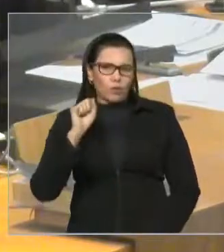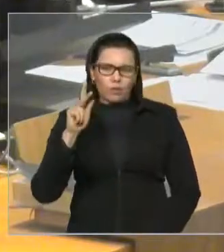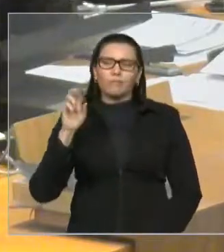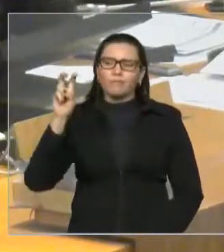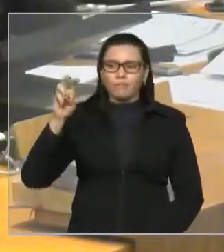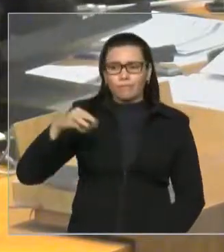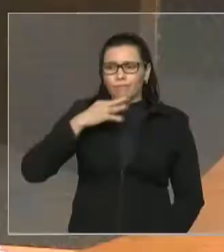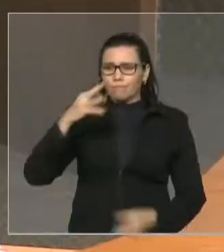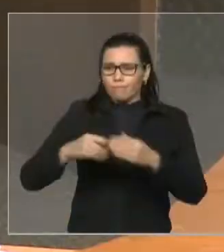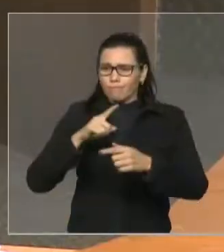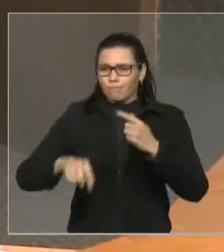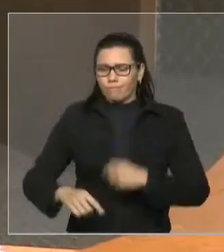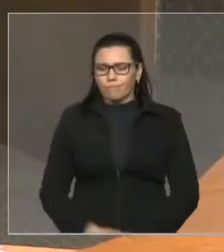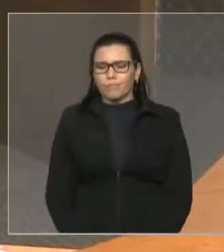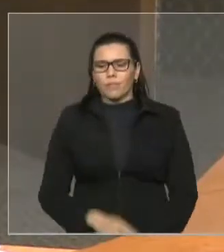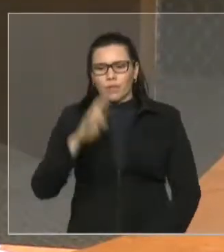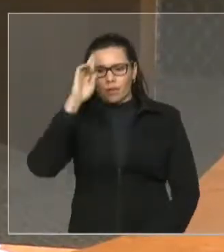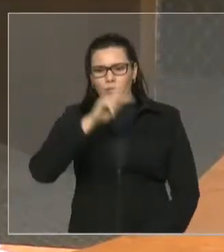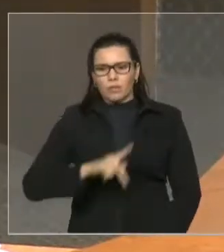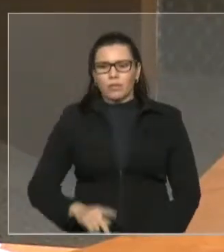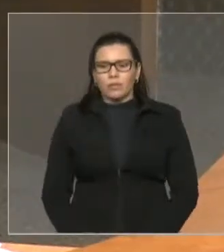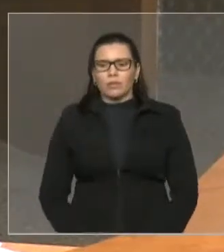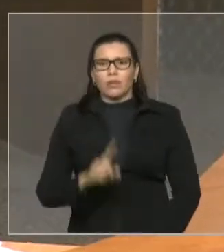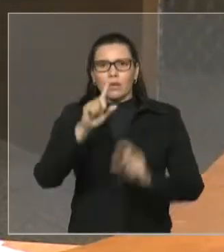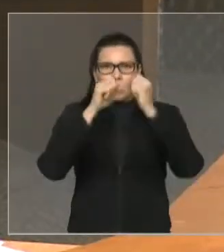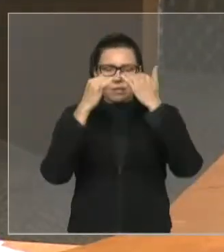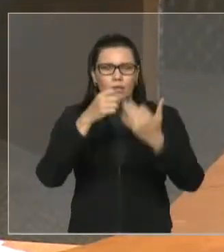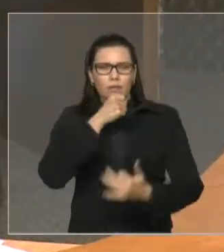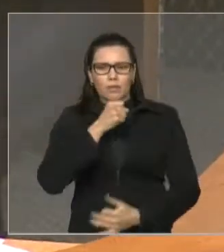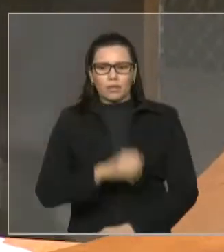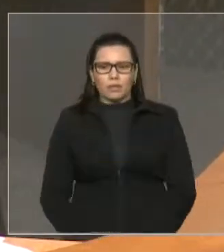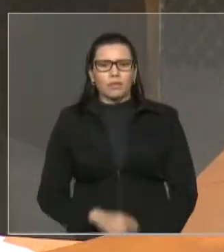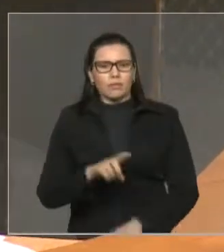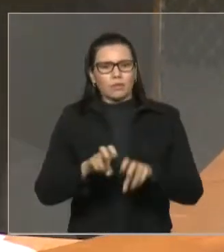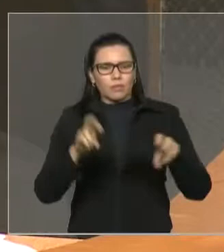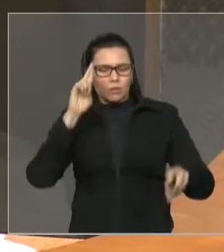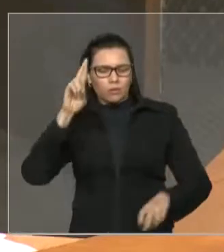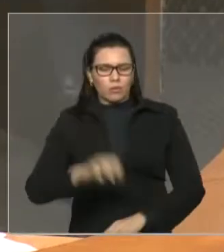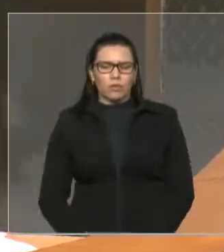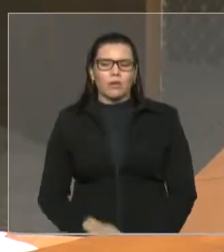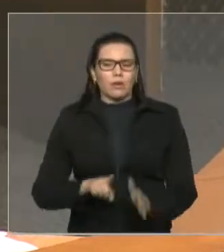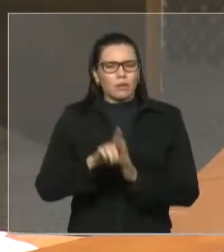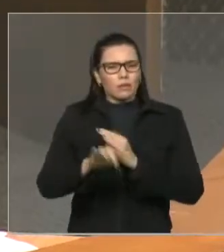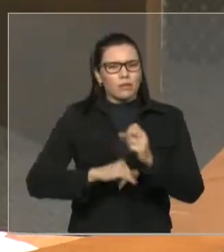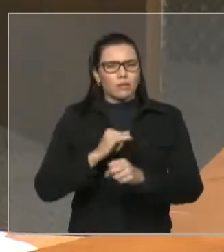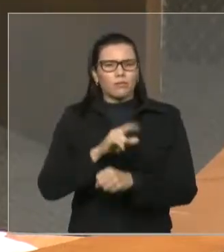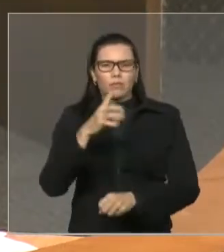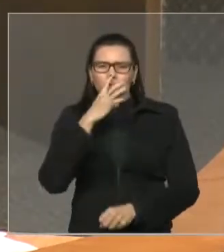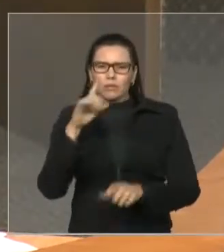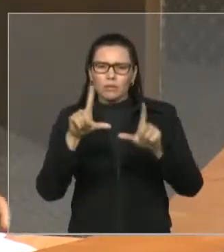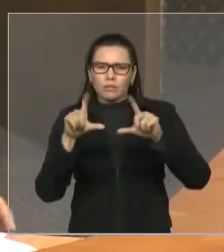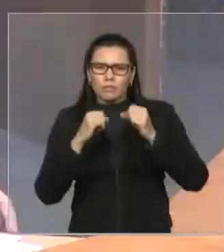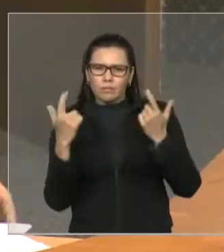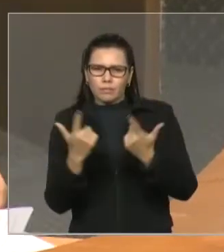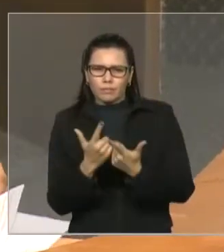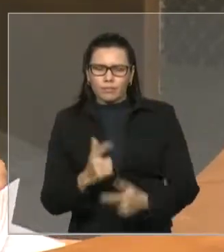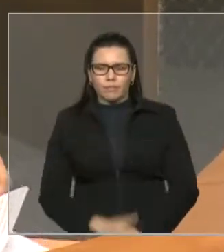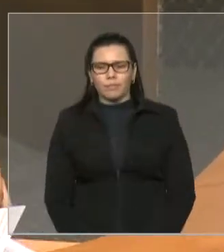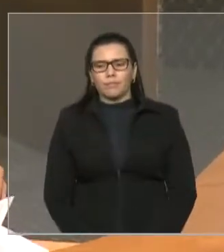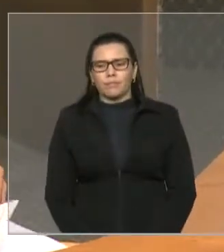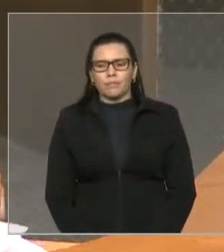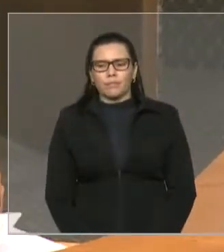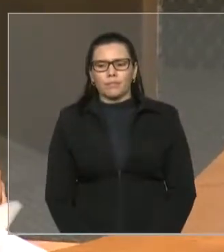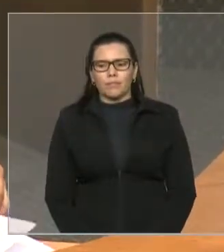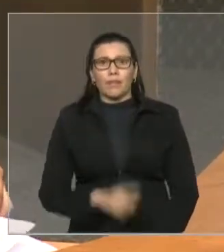Senhor presidente, demais membros da mesa, senhoras e senhores deputados, galeria, imprensa, internautas, telespectadores, acompanham a primeira TV Assembleia.